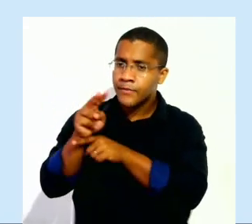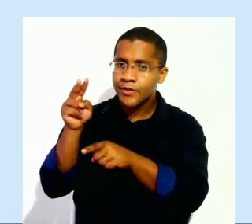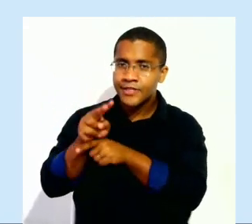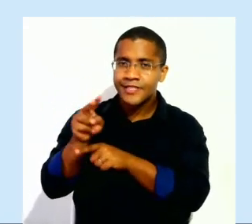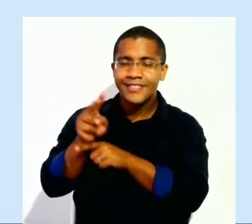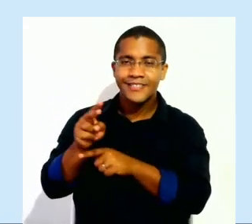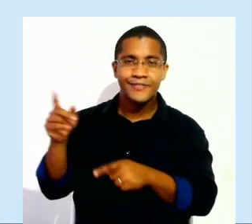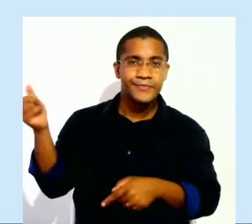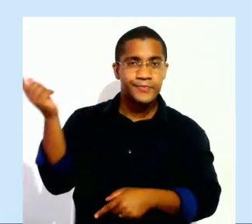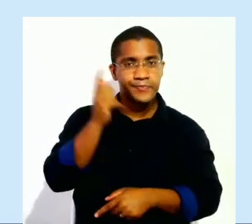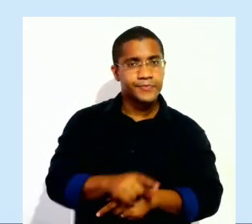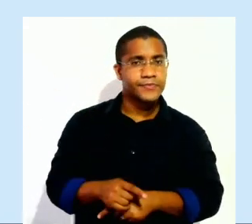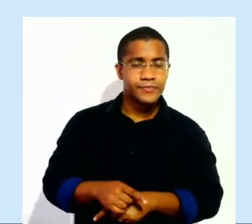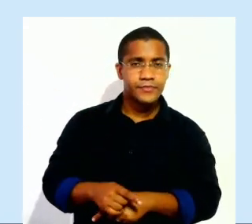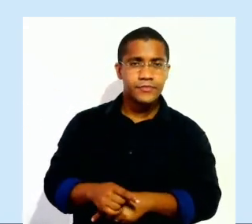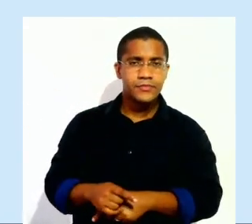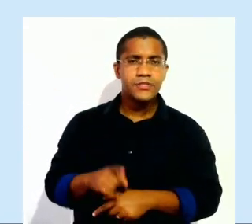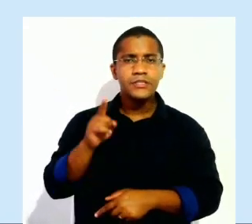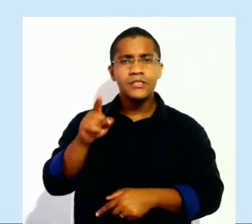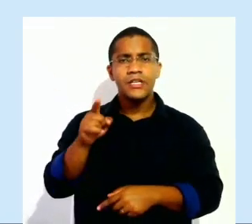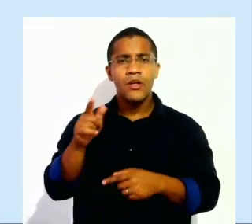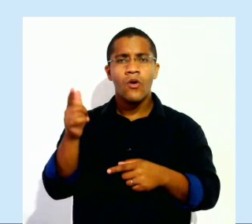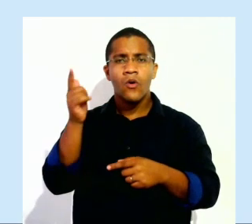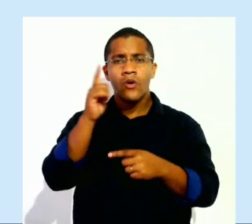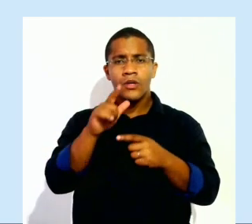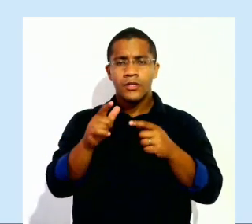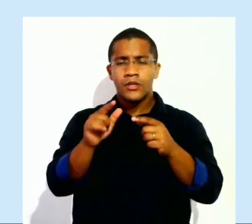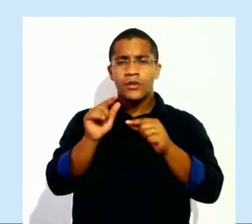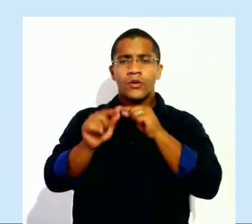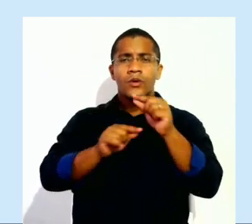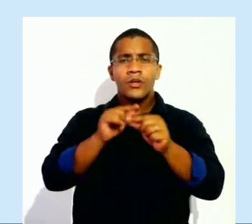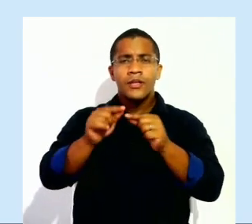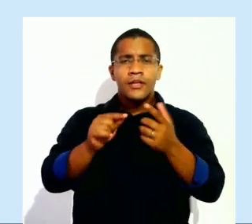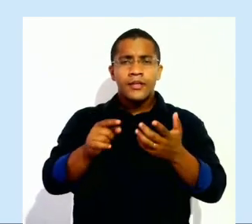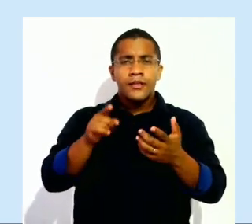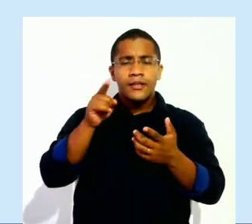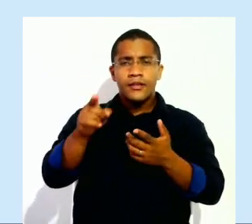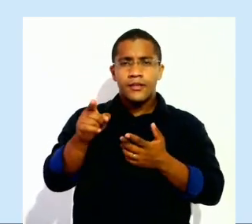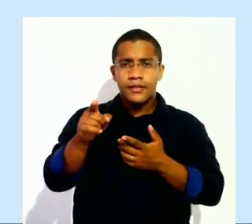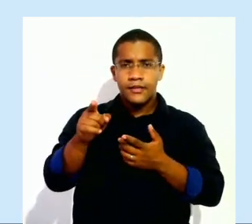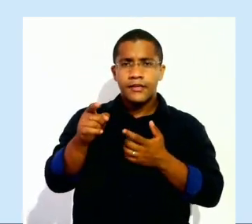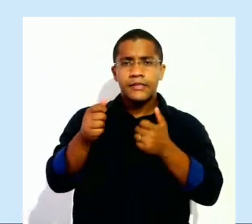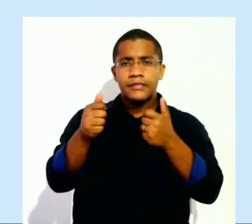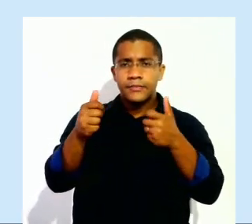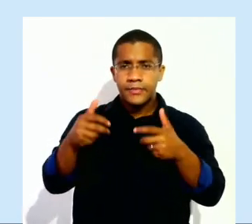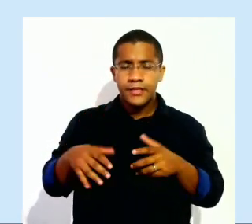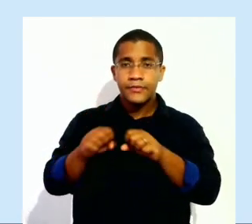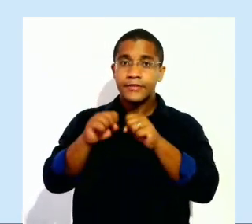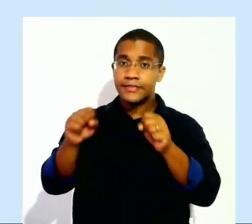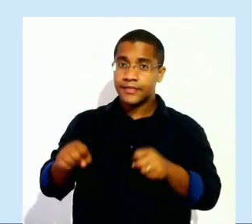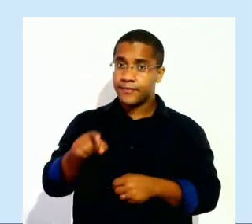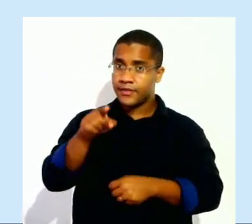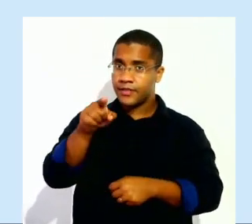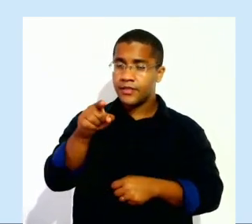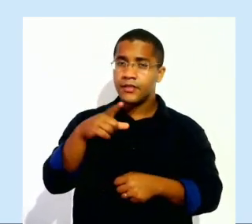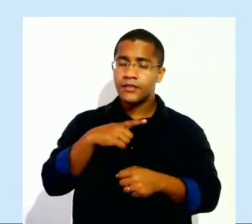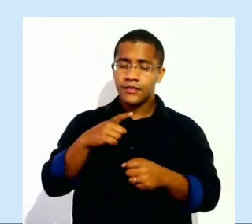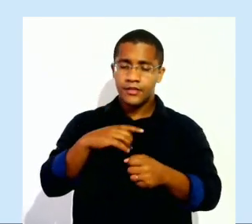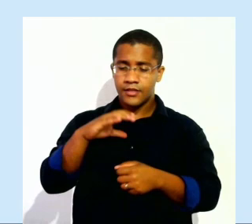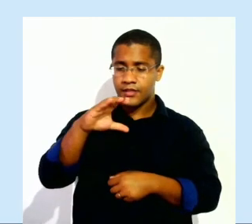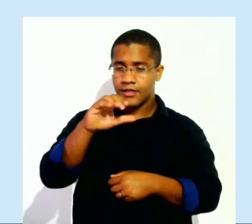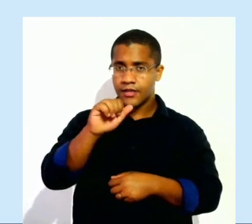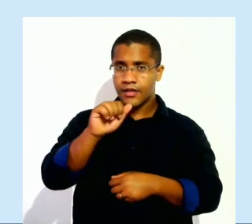de sistemas de distribuição e de condensação, na realidade, quando se fala desse sistema, a gente vai ter